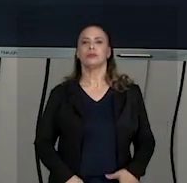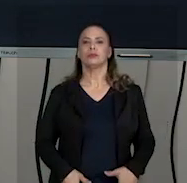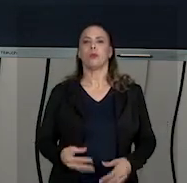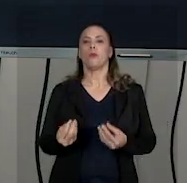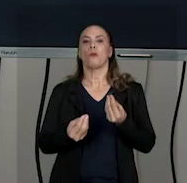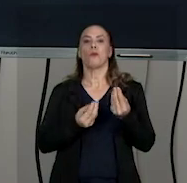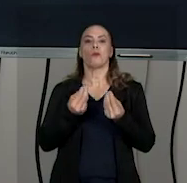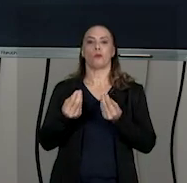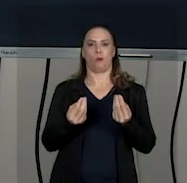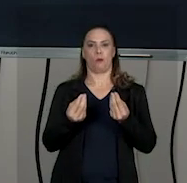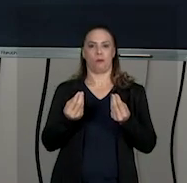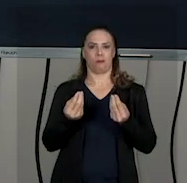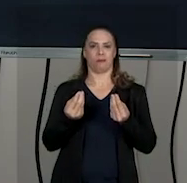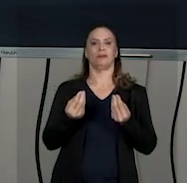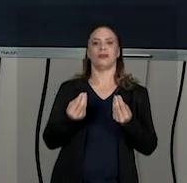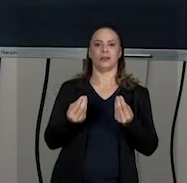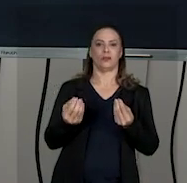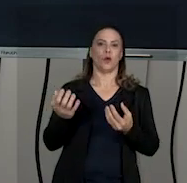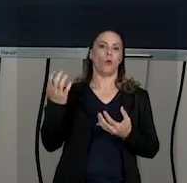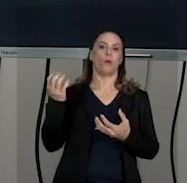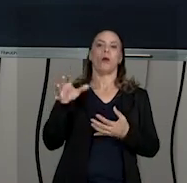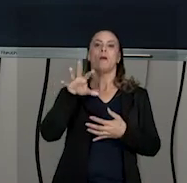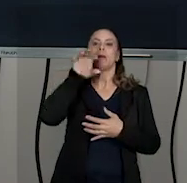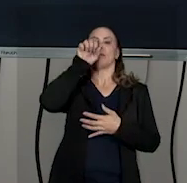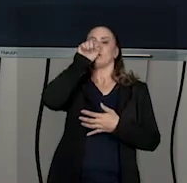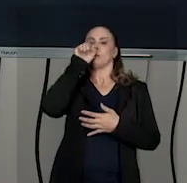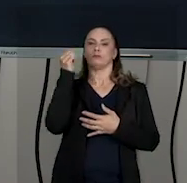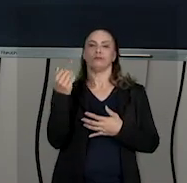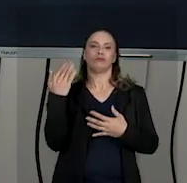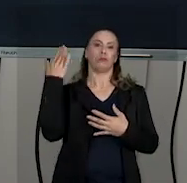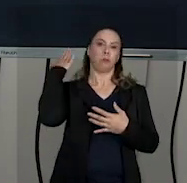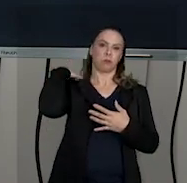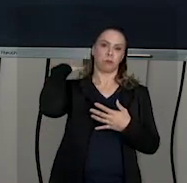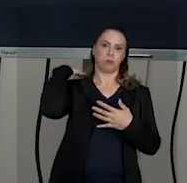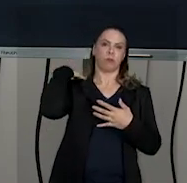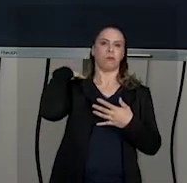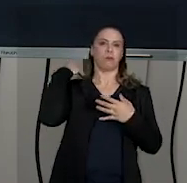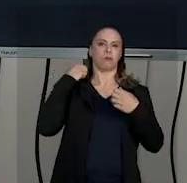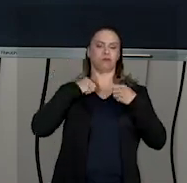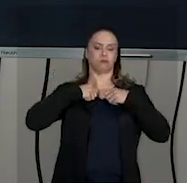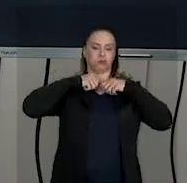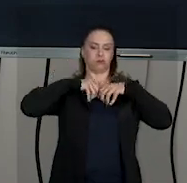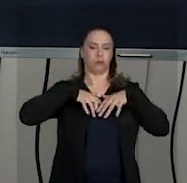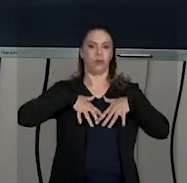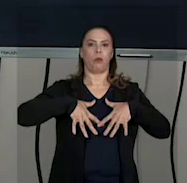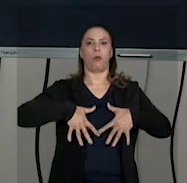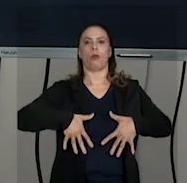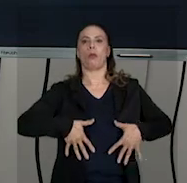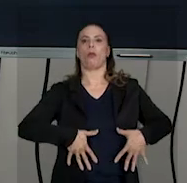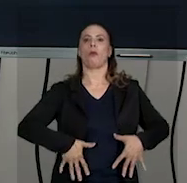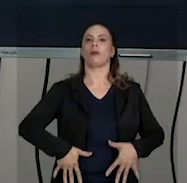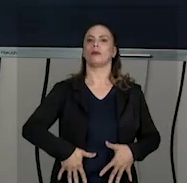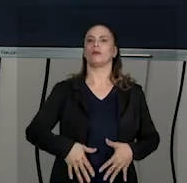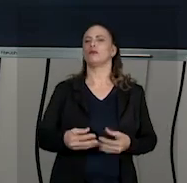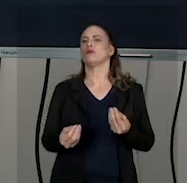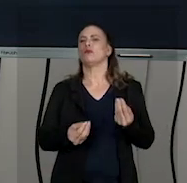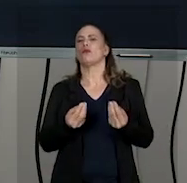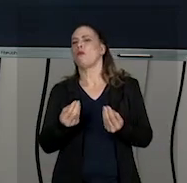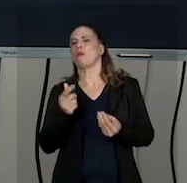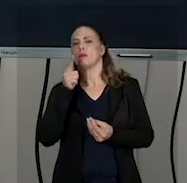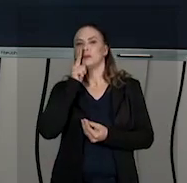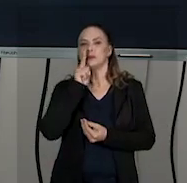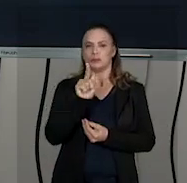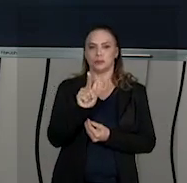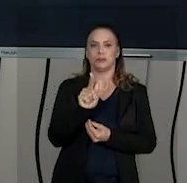para poder chegar lá no meu dedão do pé, levando oxigênio e nutriente no corpo?